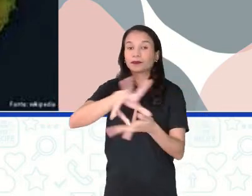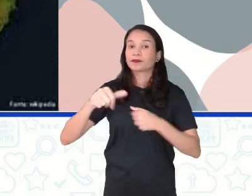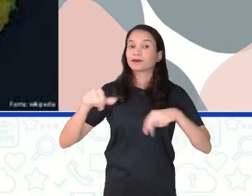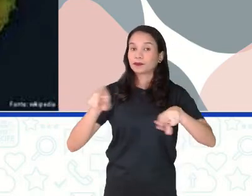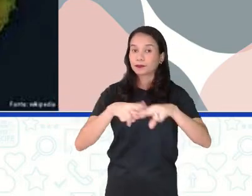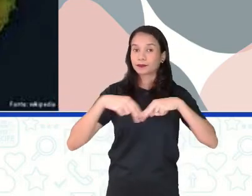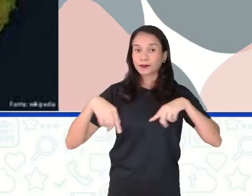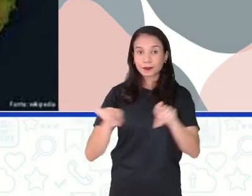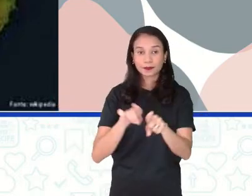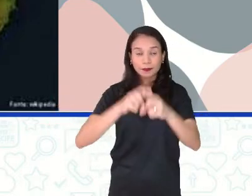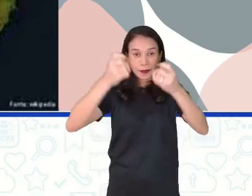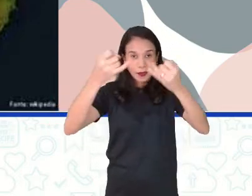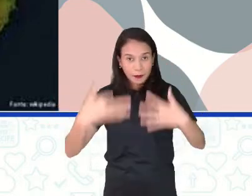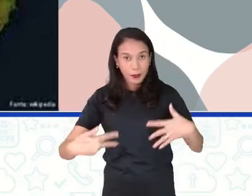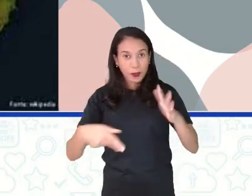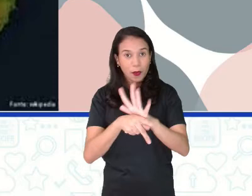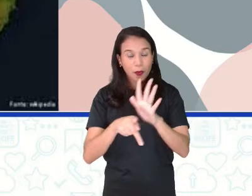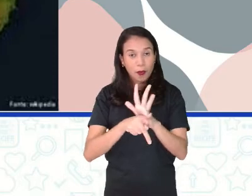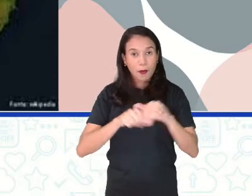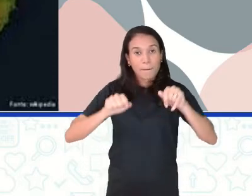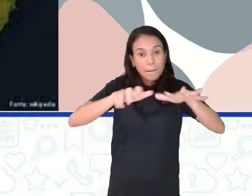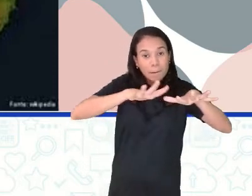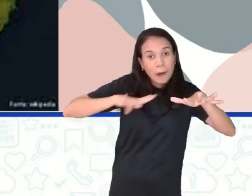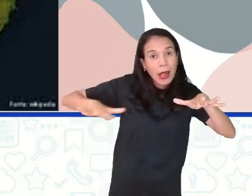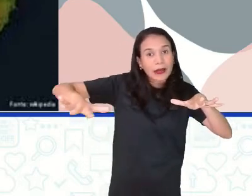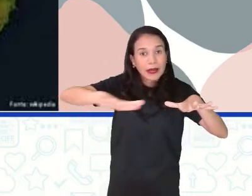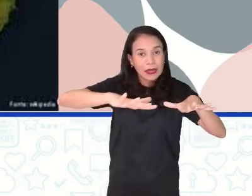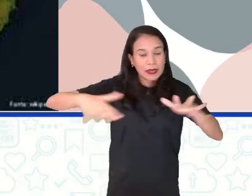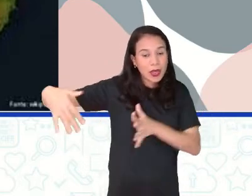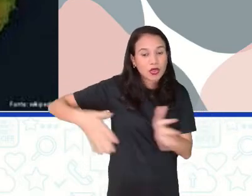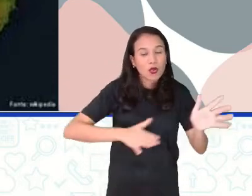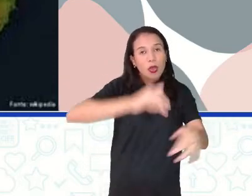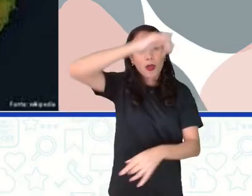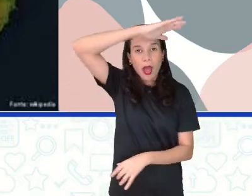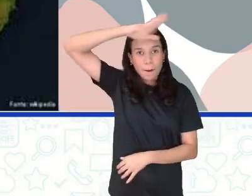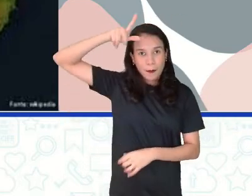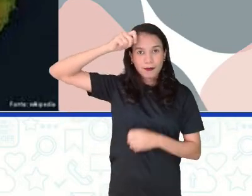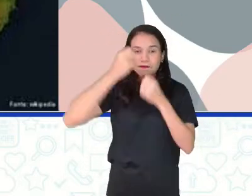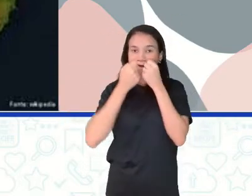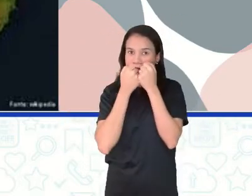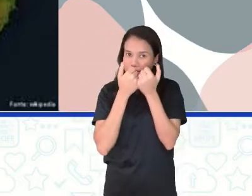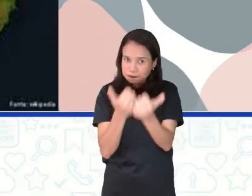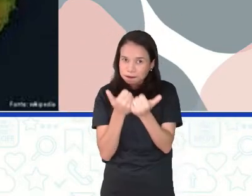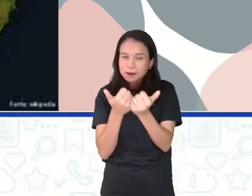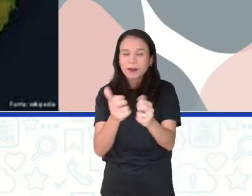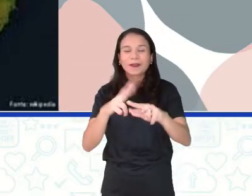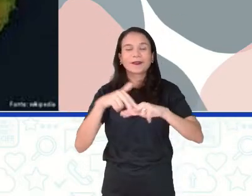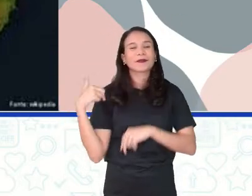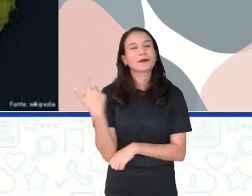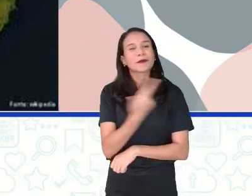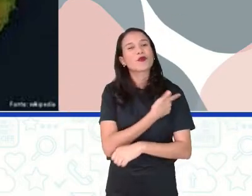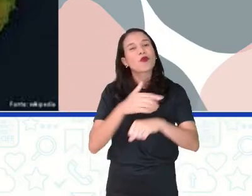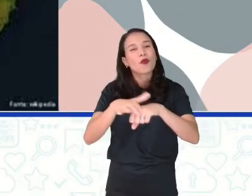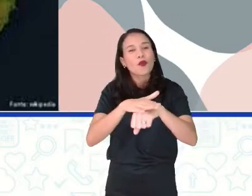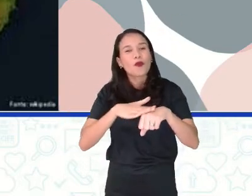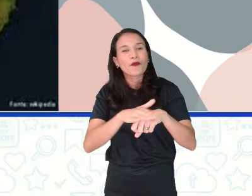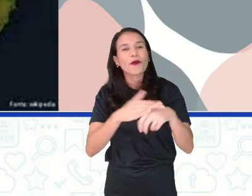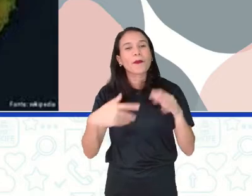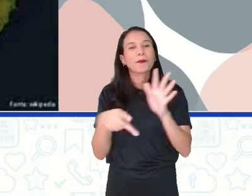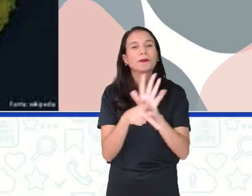também da planície do Rio Amazonas, beleza, pessoal? Então falamos dos